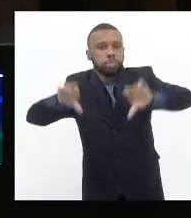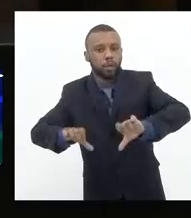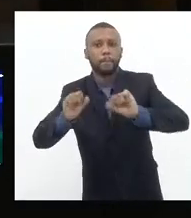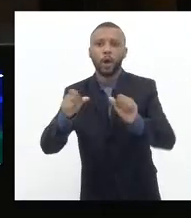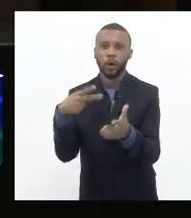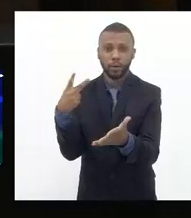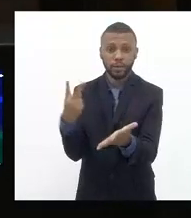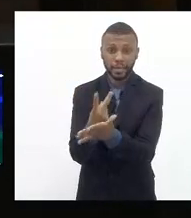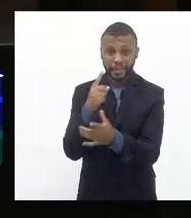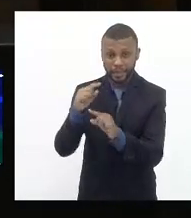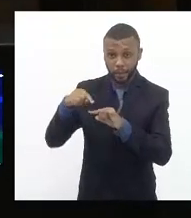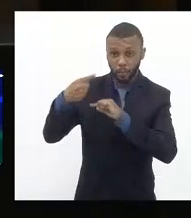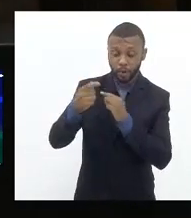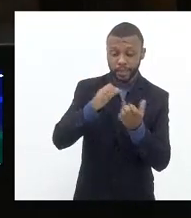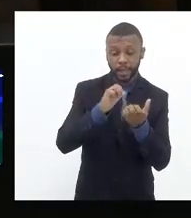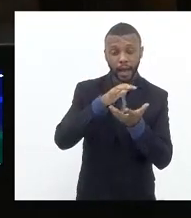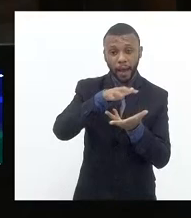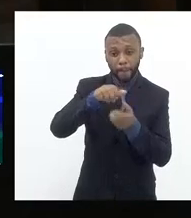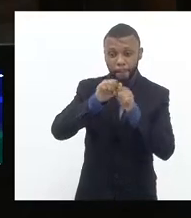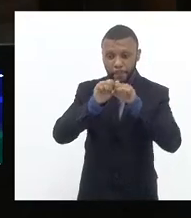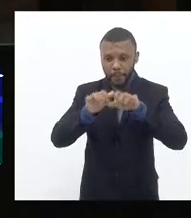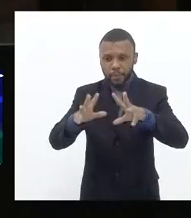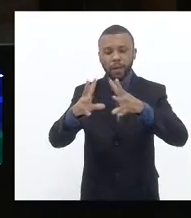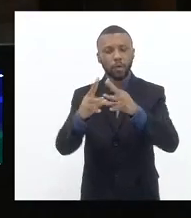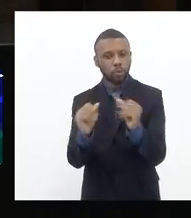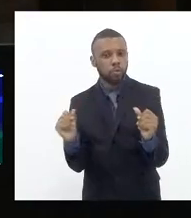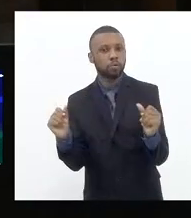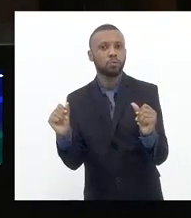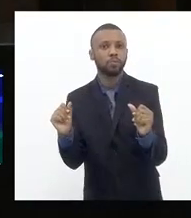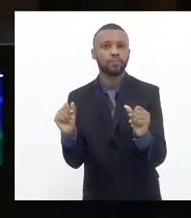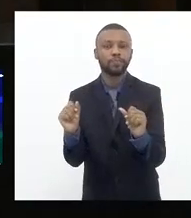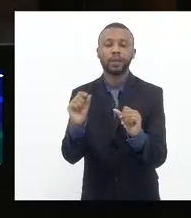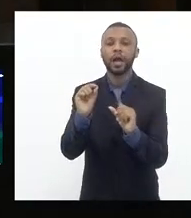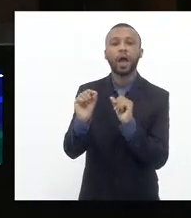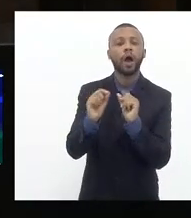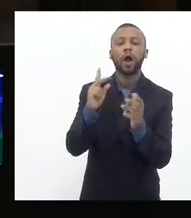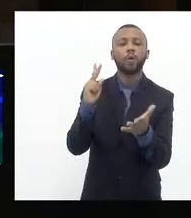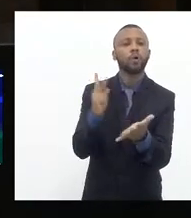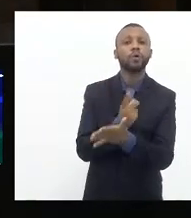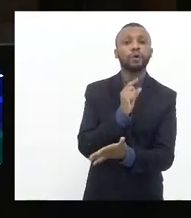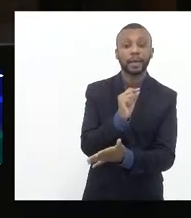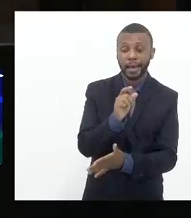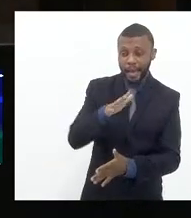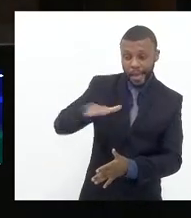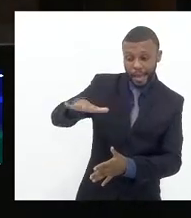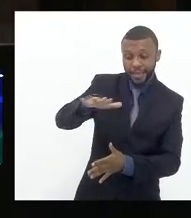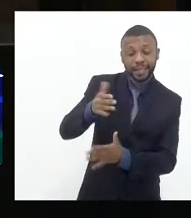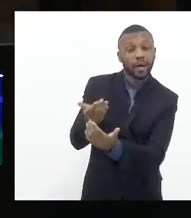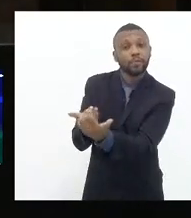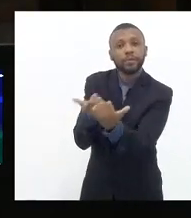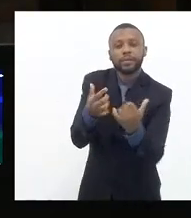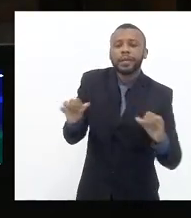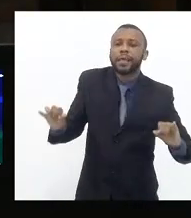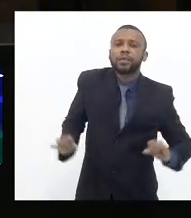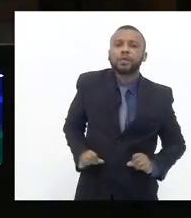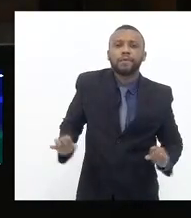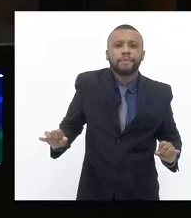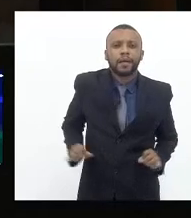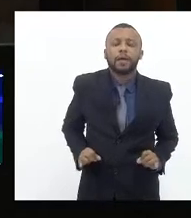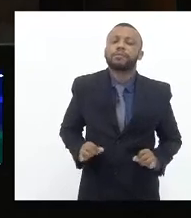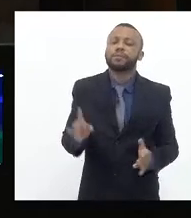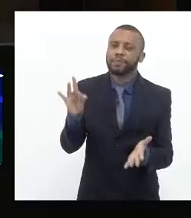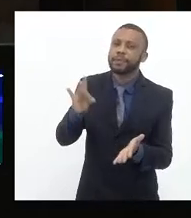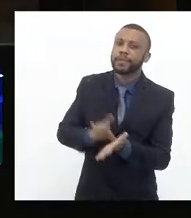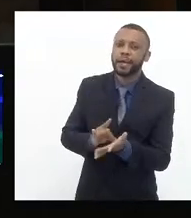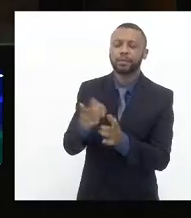processo pandêmico, é exatamente essa juventude que já está sofrendo concretamente com